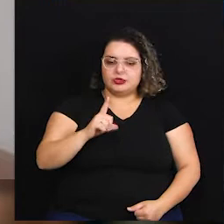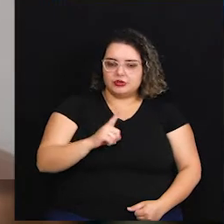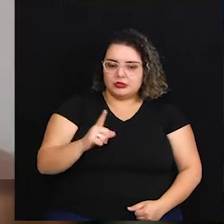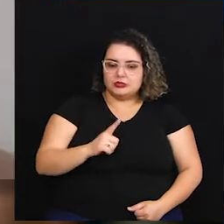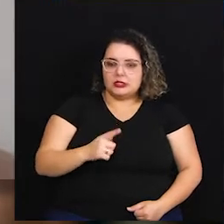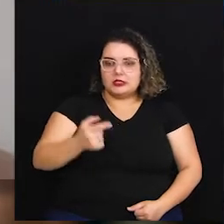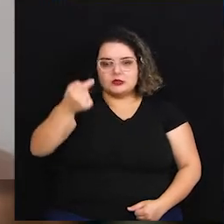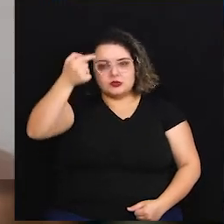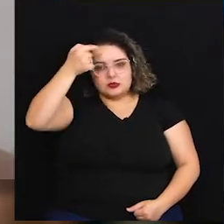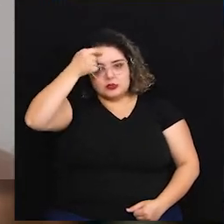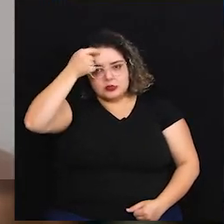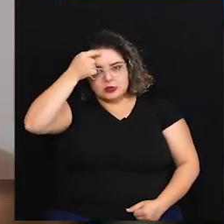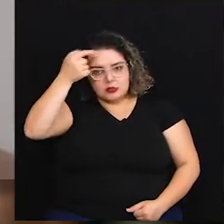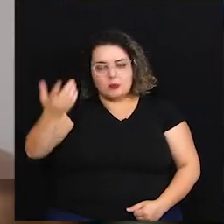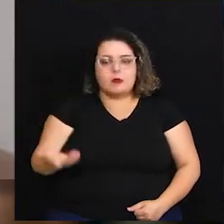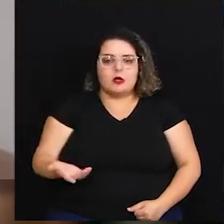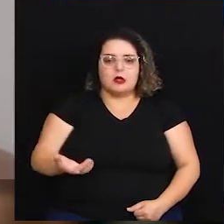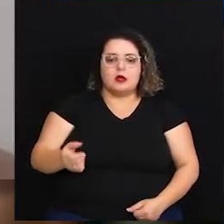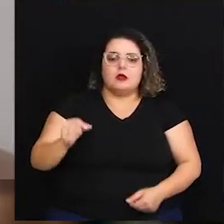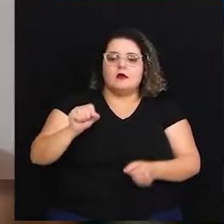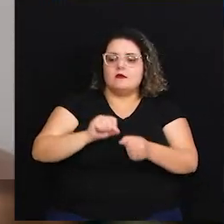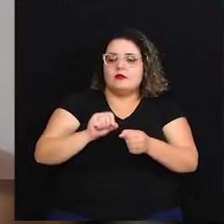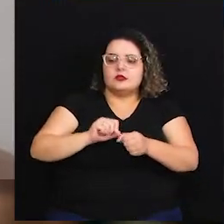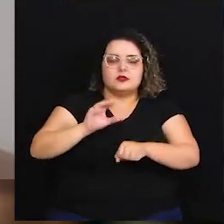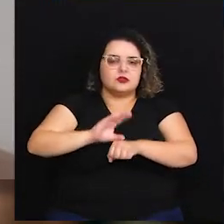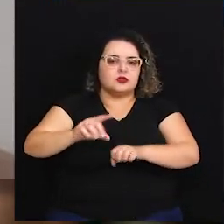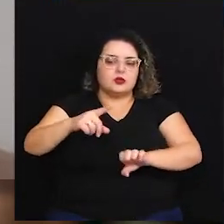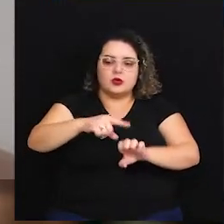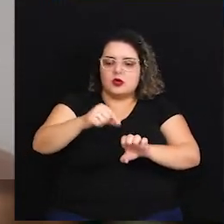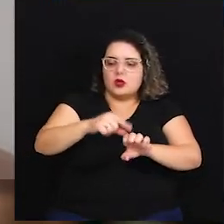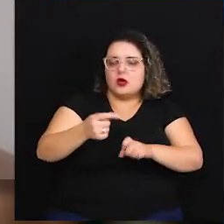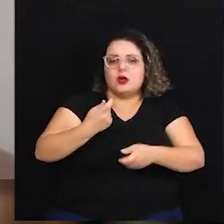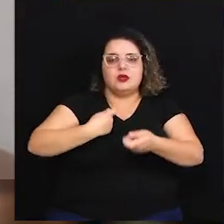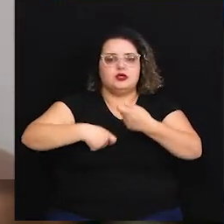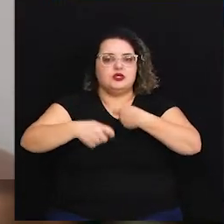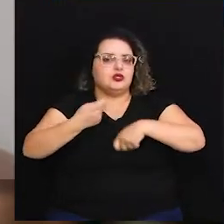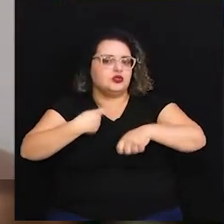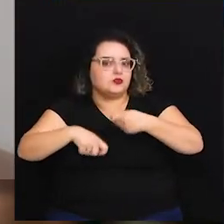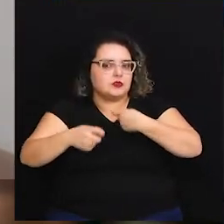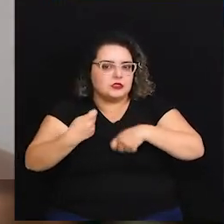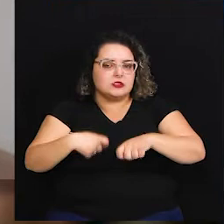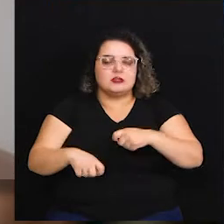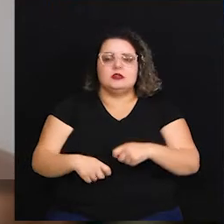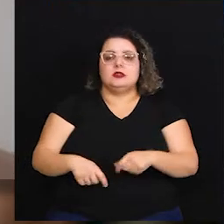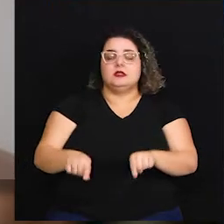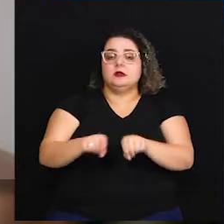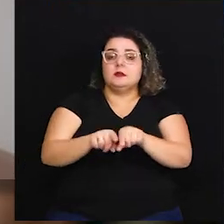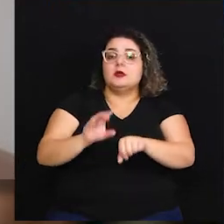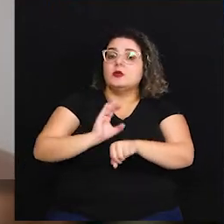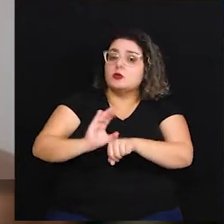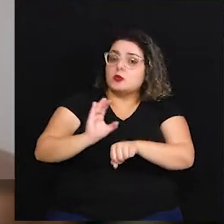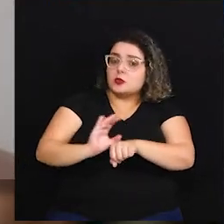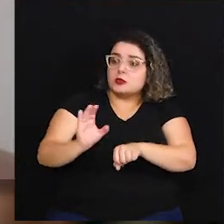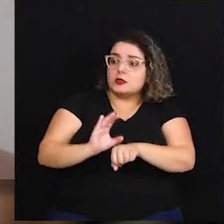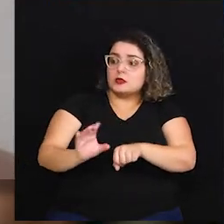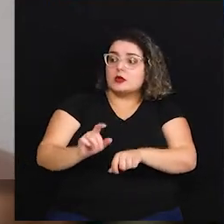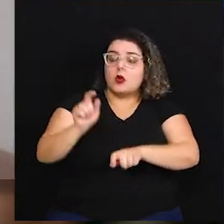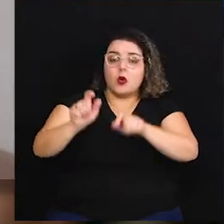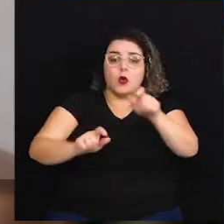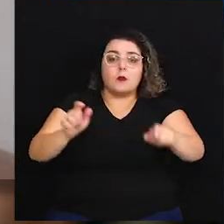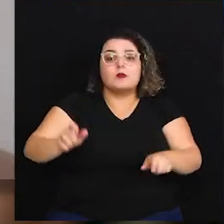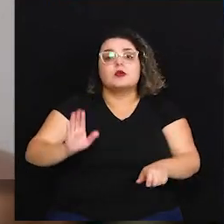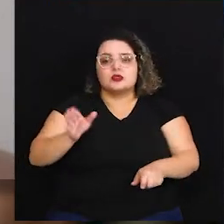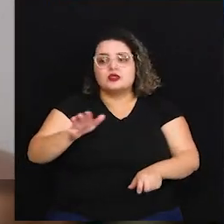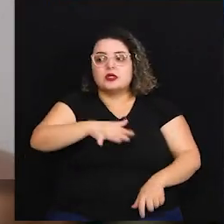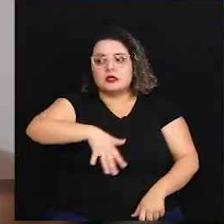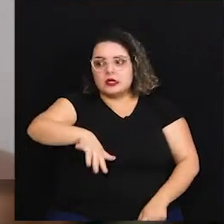tenha isso. Então, eu fiz curso de empreendedorismo, de administração, e além dos cursos também, eu busquei ajuda com pessoas